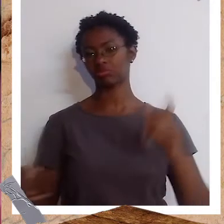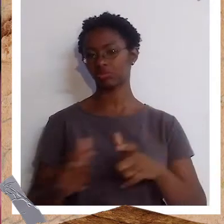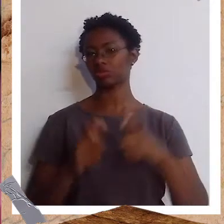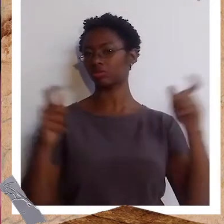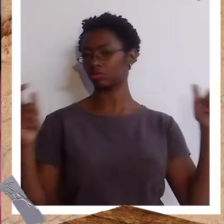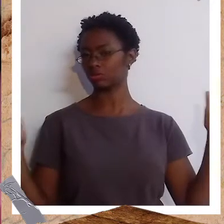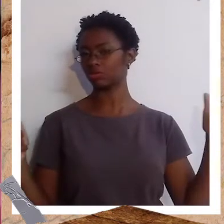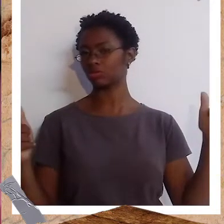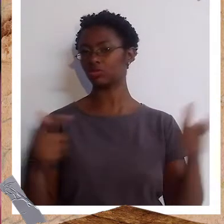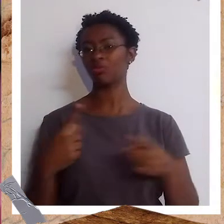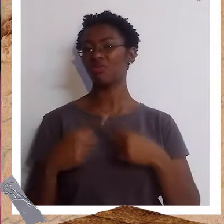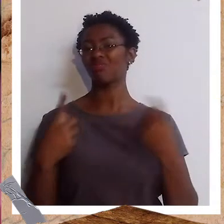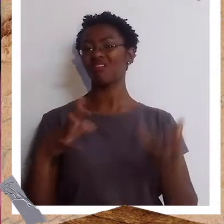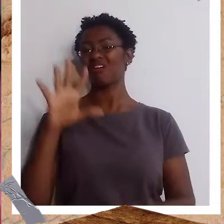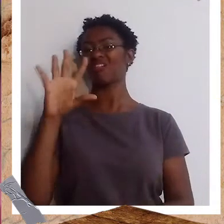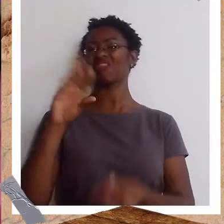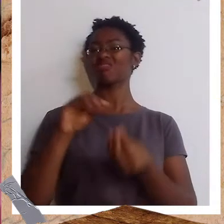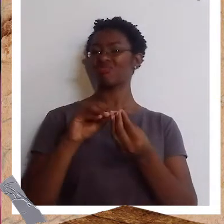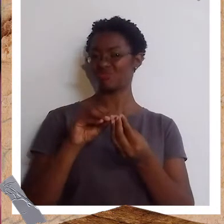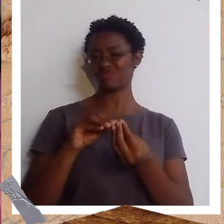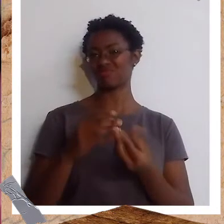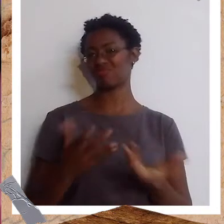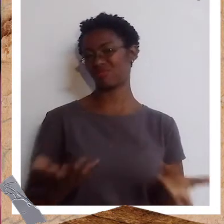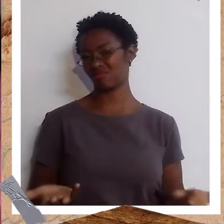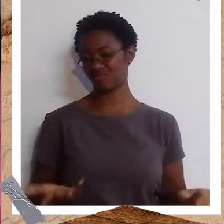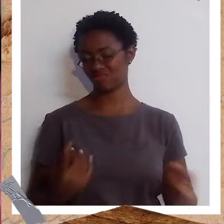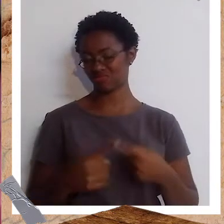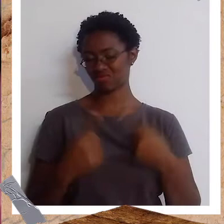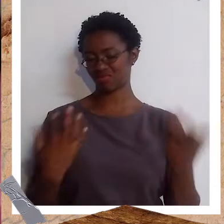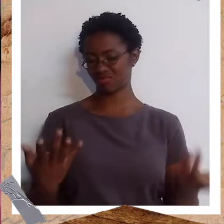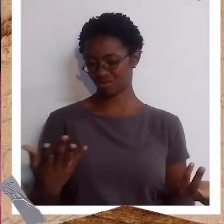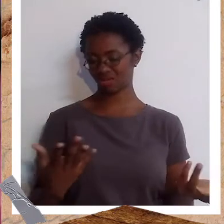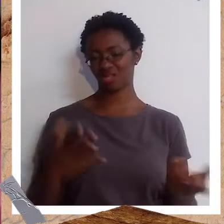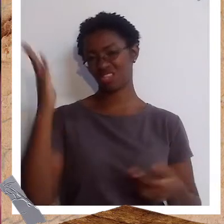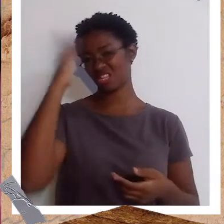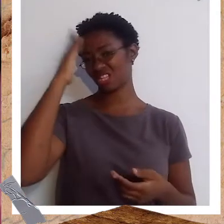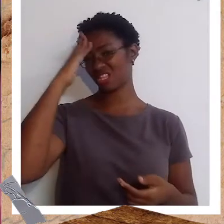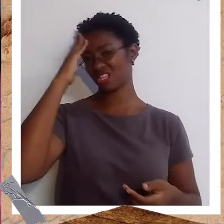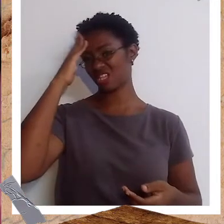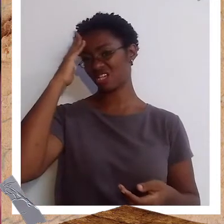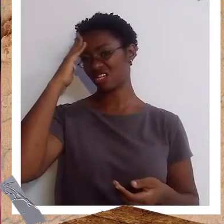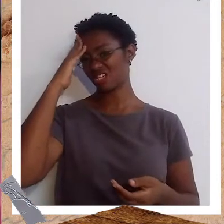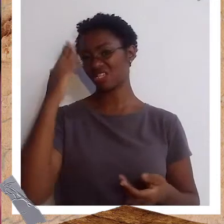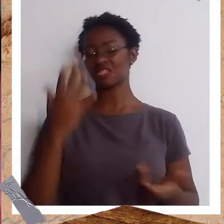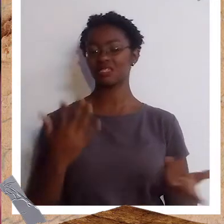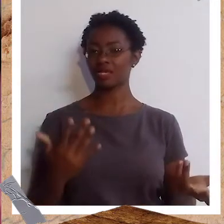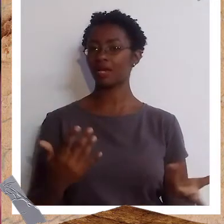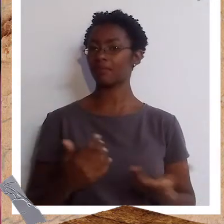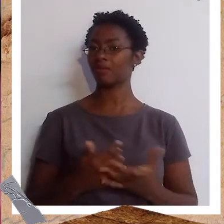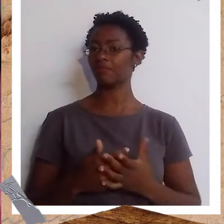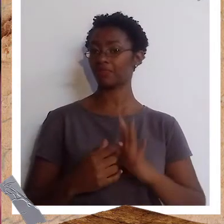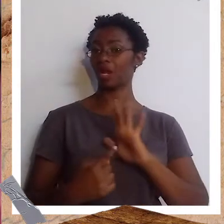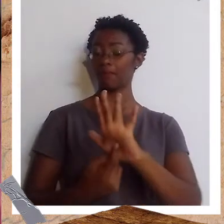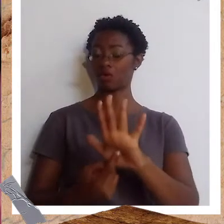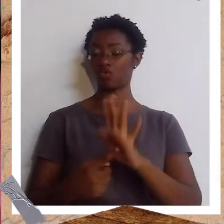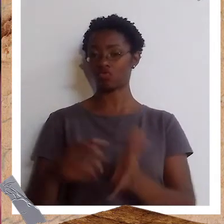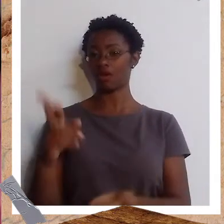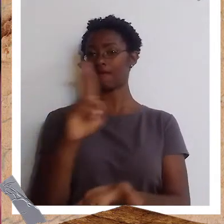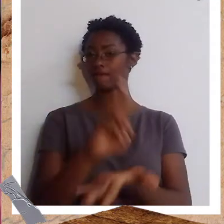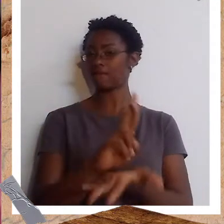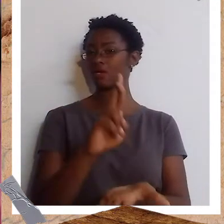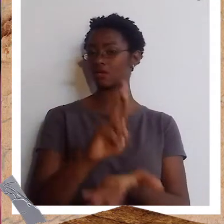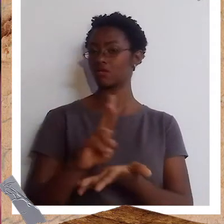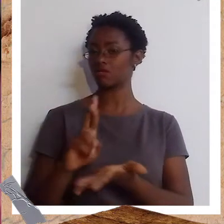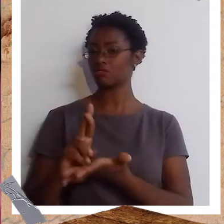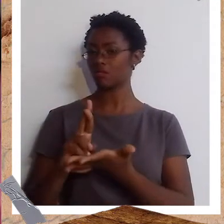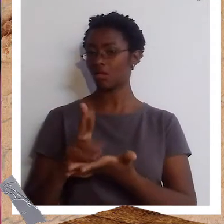sido reduzida a um livro tão pequeno. Há informações que se sabe que são Carolina referencia uma relação que eles tiveram que foi